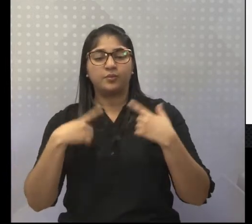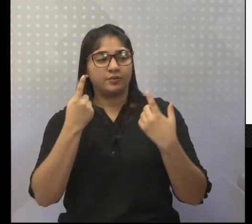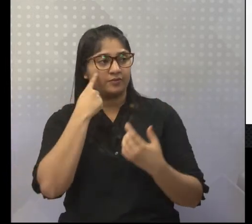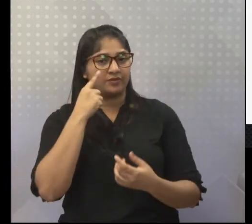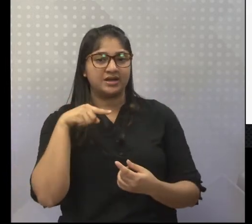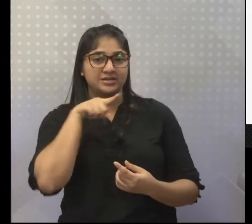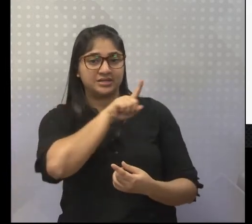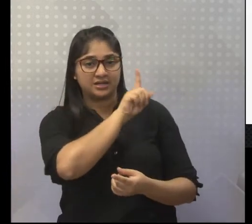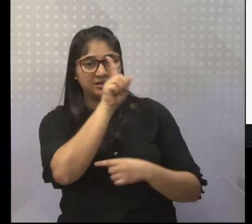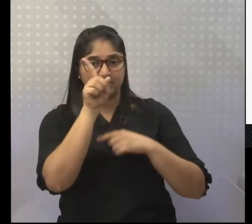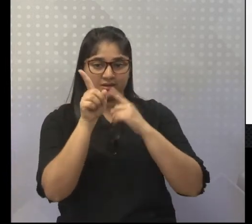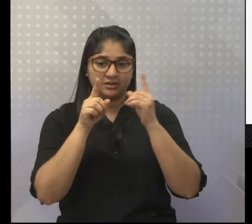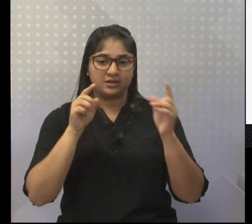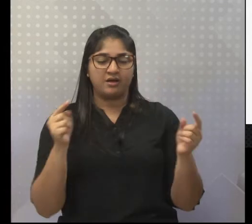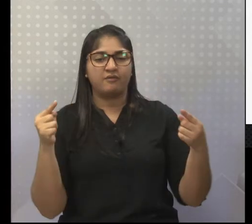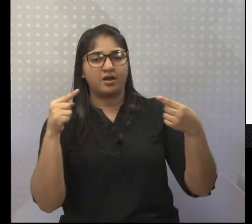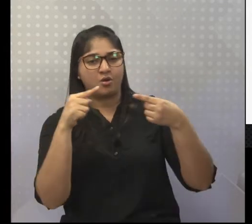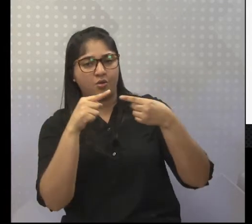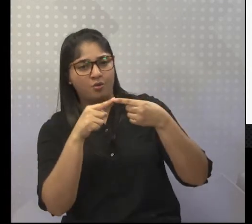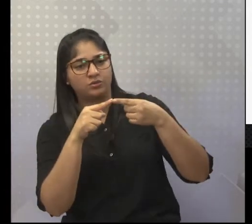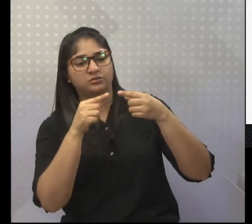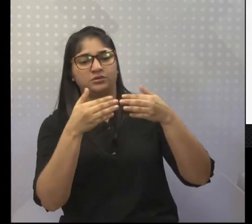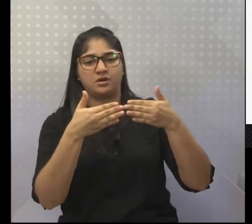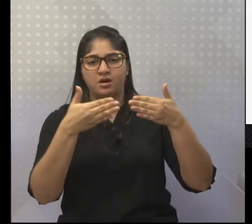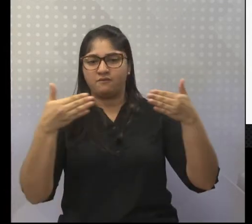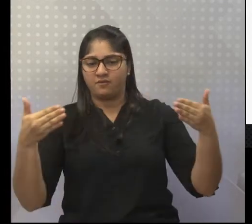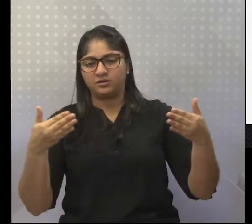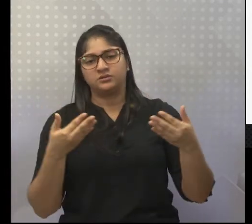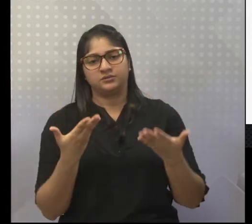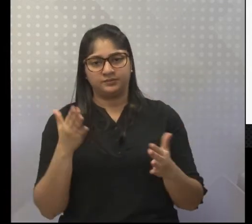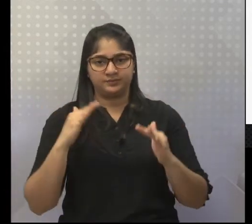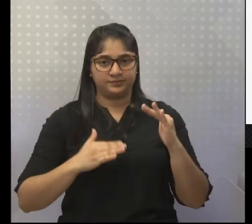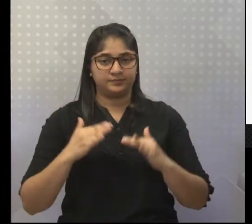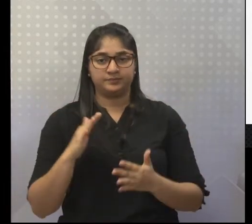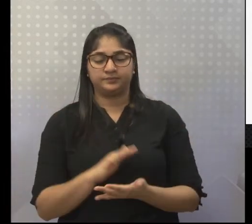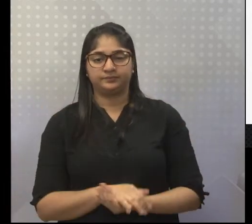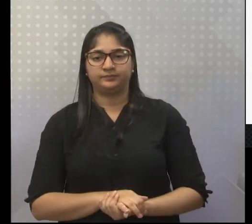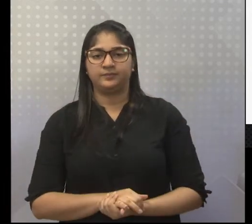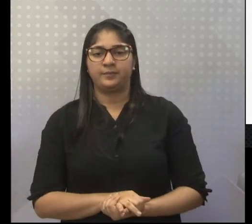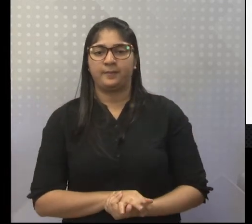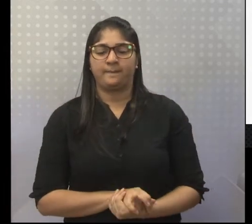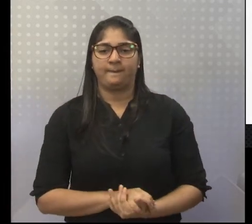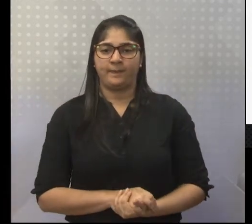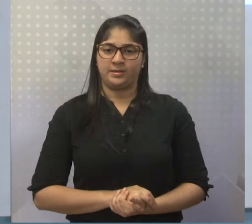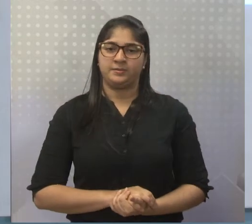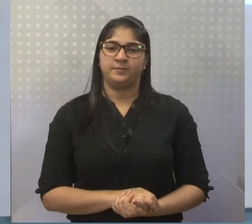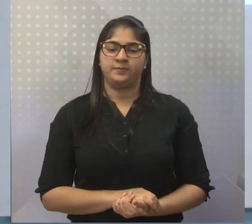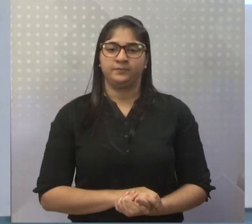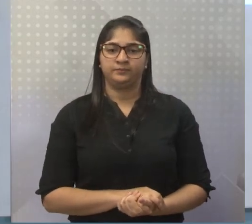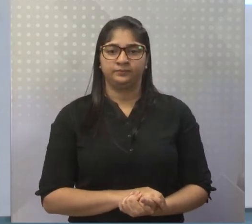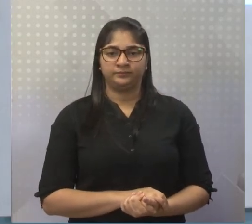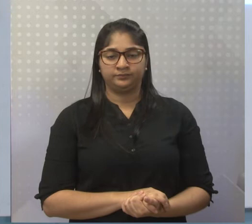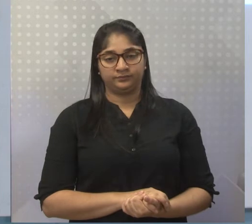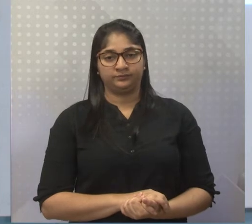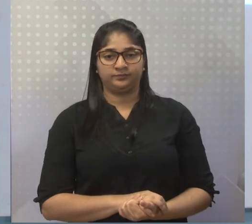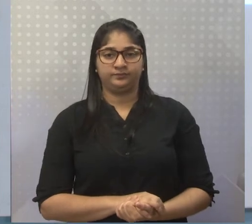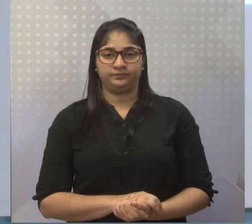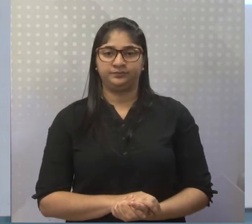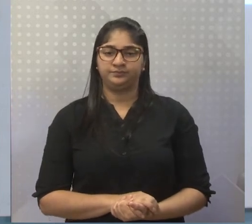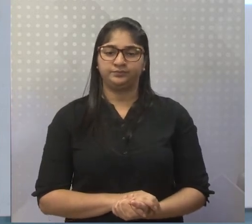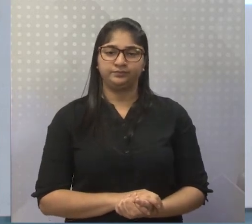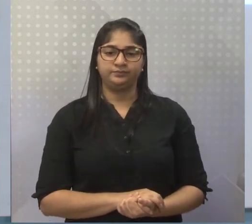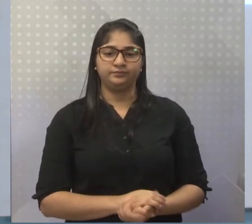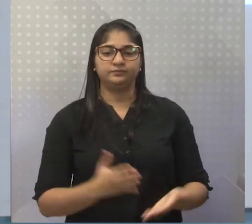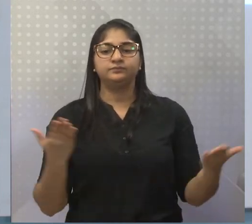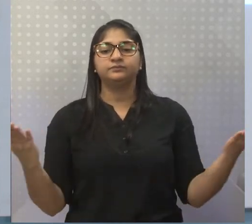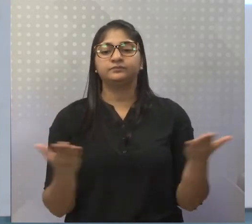1070 que vocês estão vendo aí ó uma se encontrando se afastando e vamos falar agora